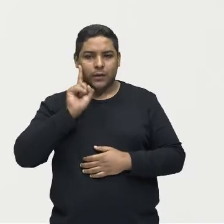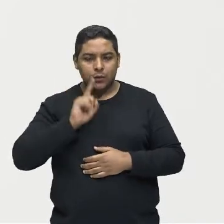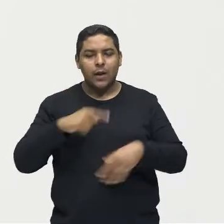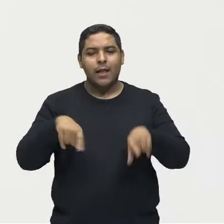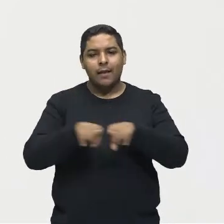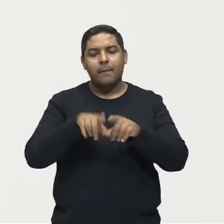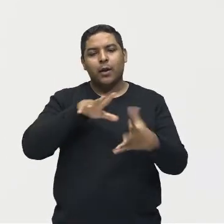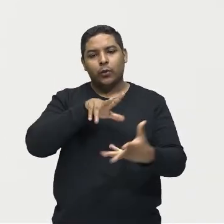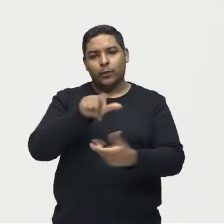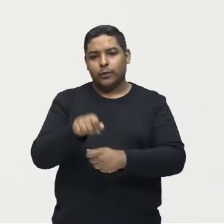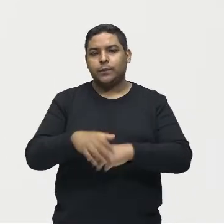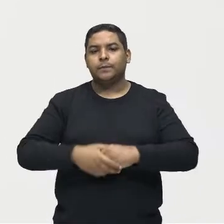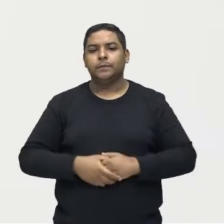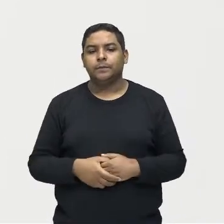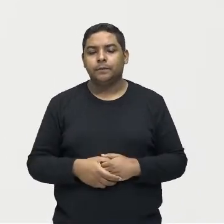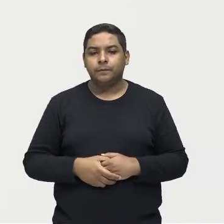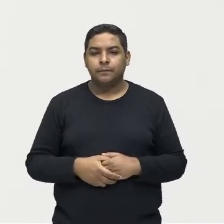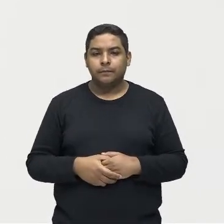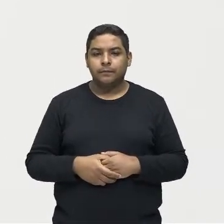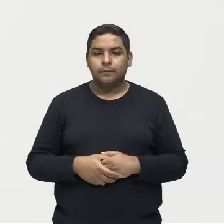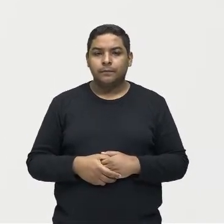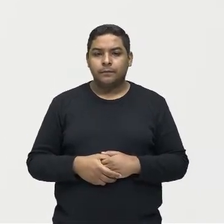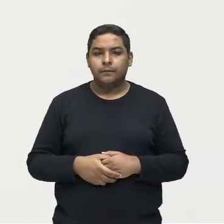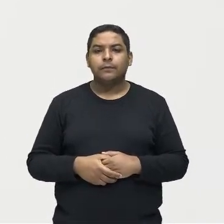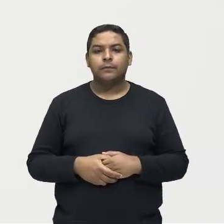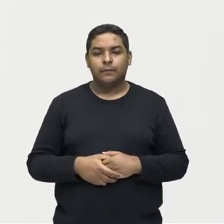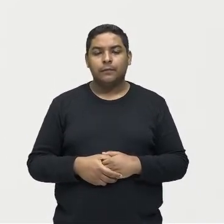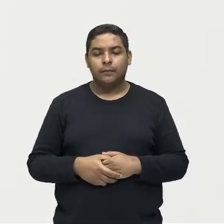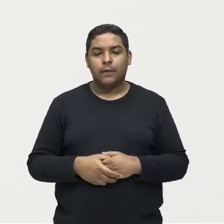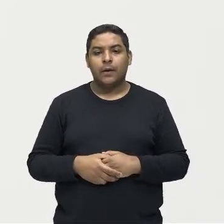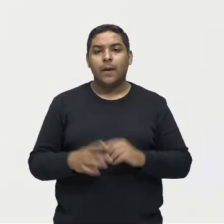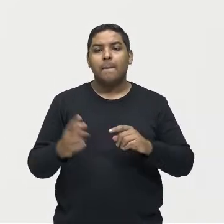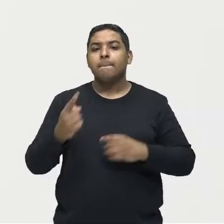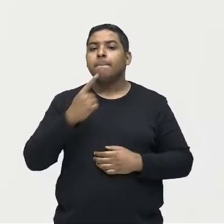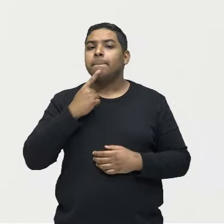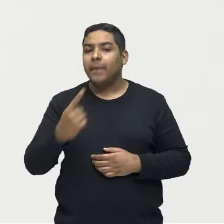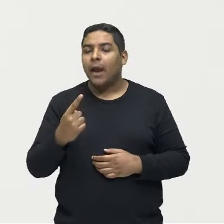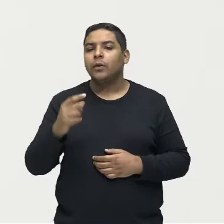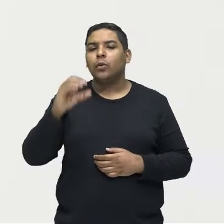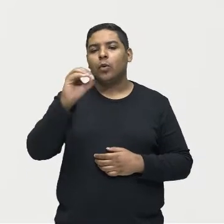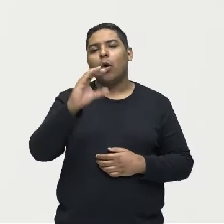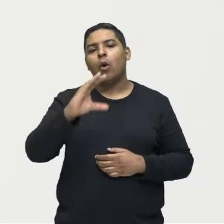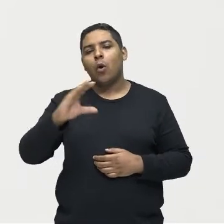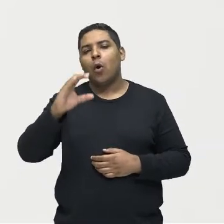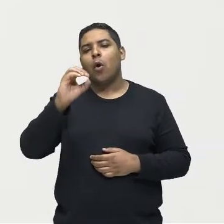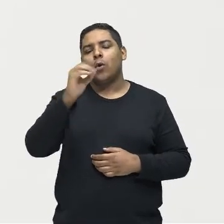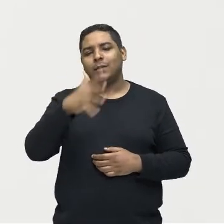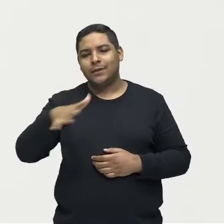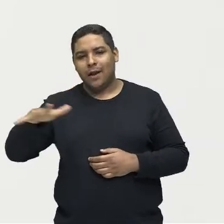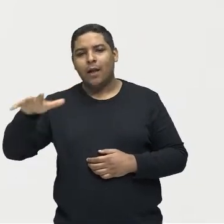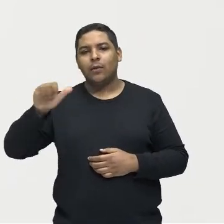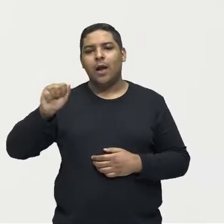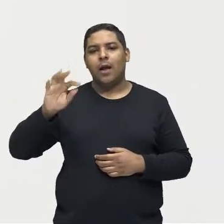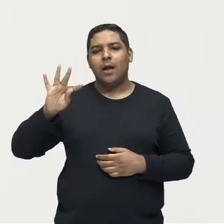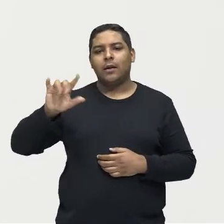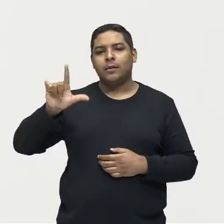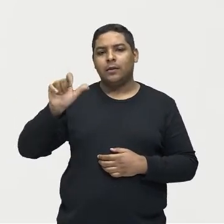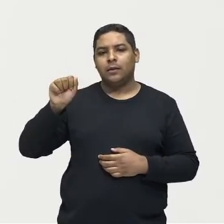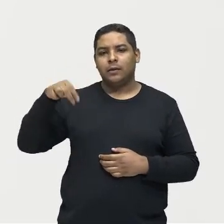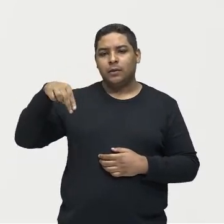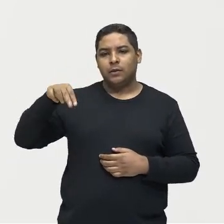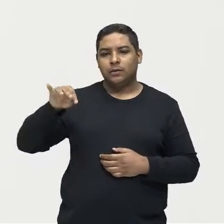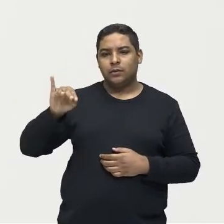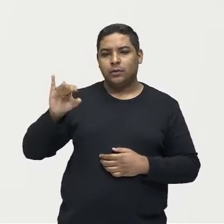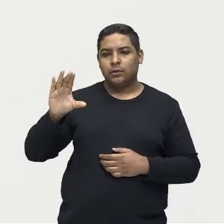planeta, tá? Na parte do Oceano Atlântico, tá? Oceano Atlântico, que vai influenciar